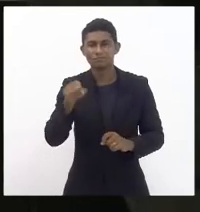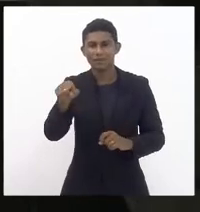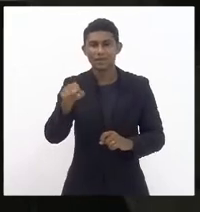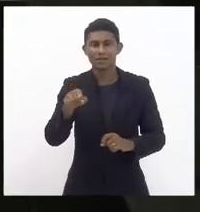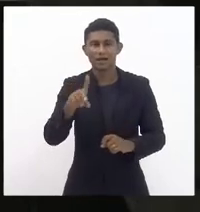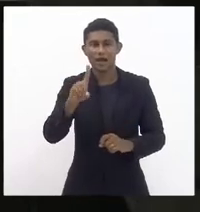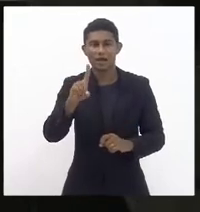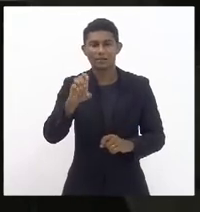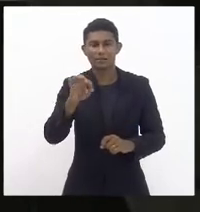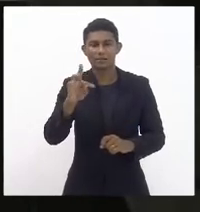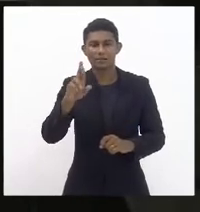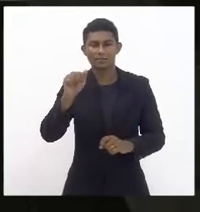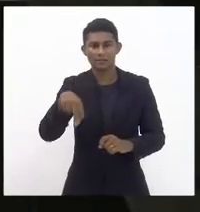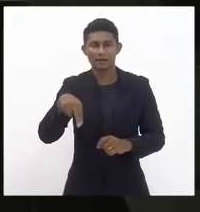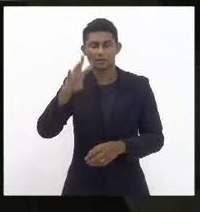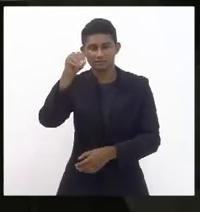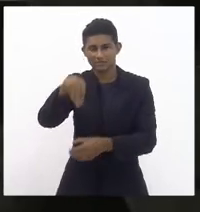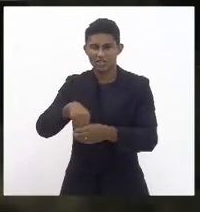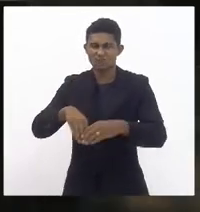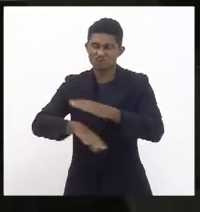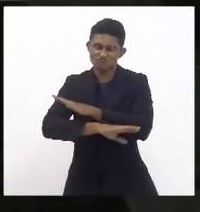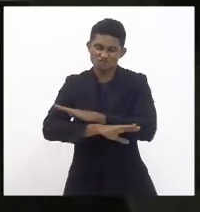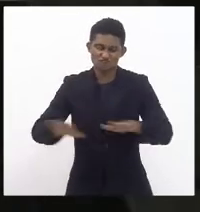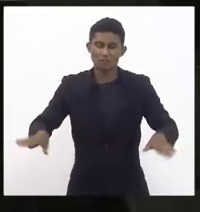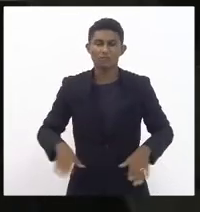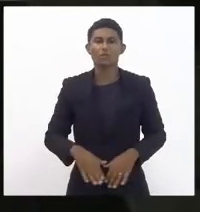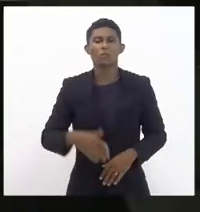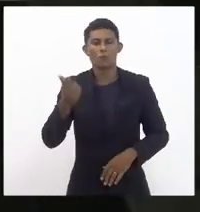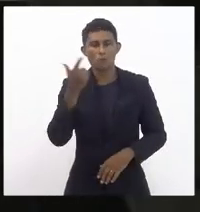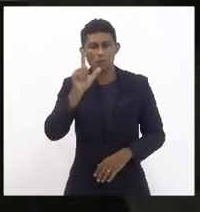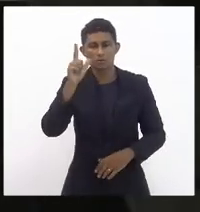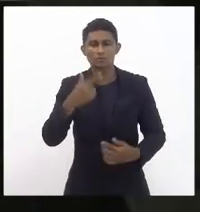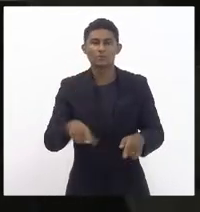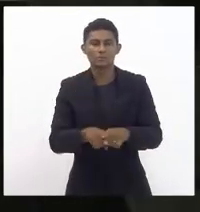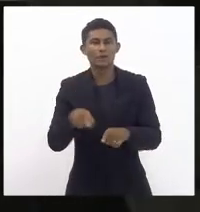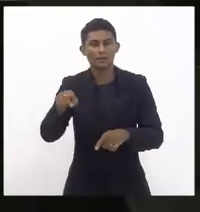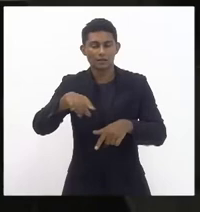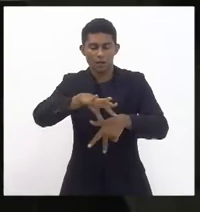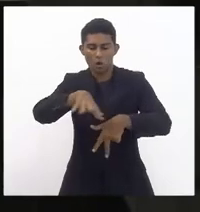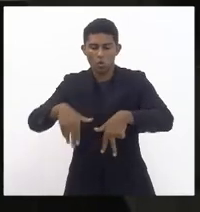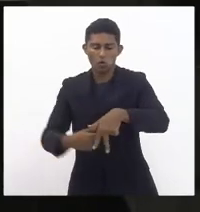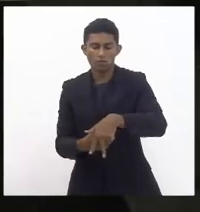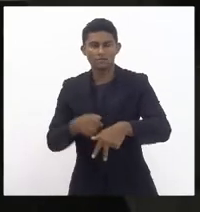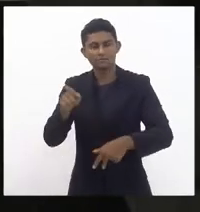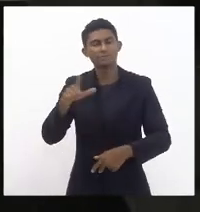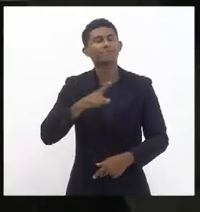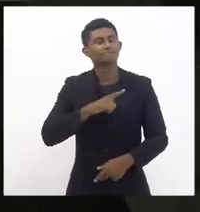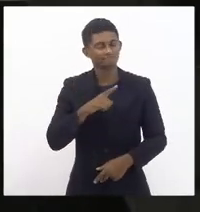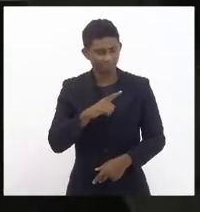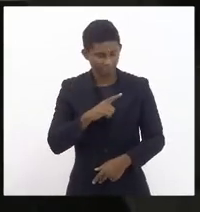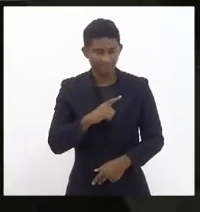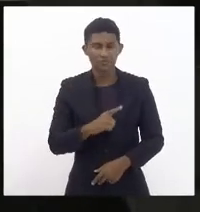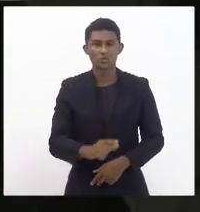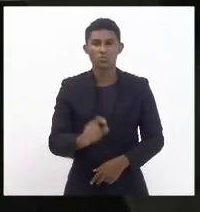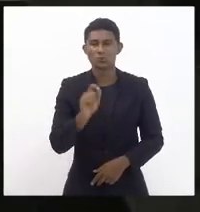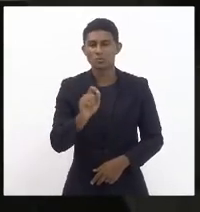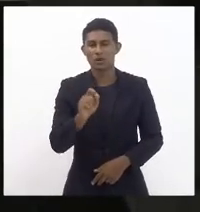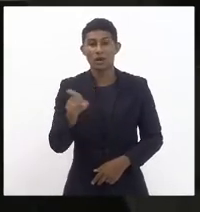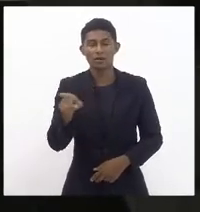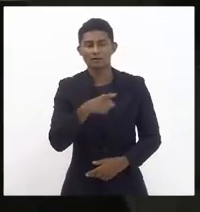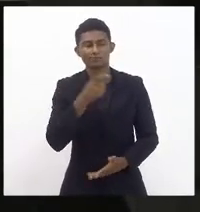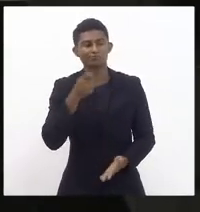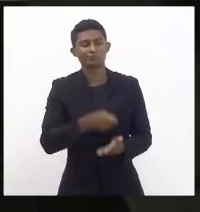tinha no Detran e também com um grande processo de corrupção é que exigia